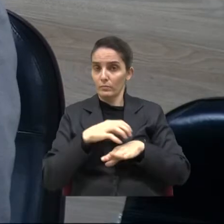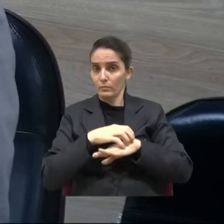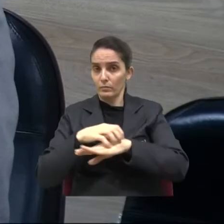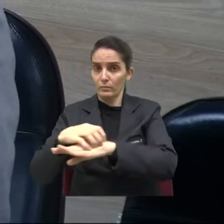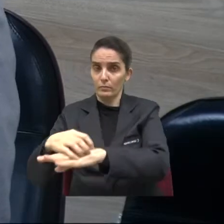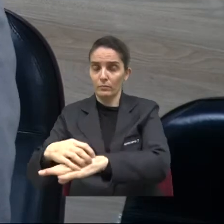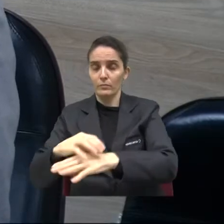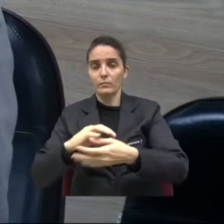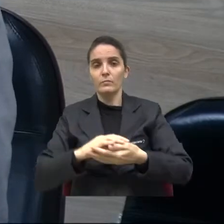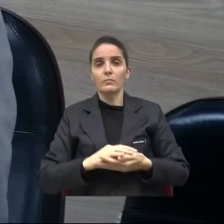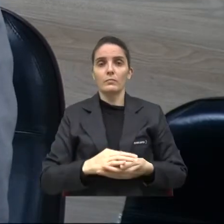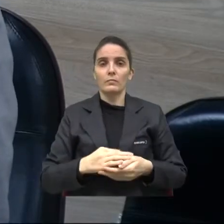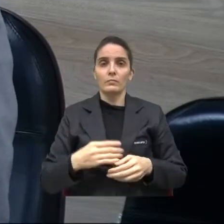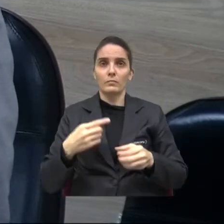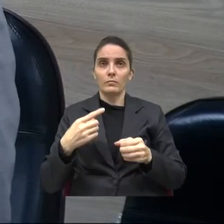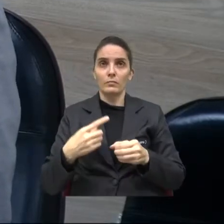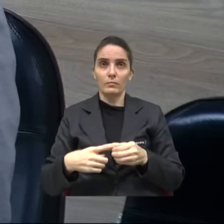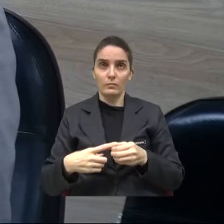cidade seja